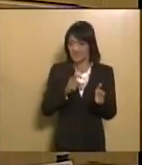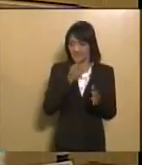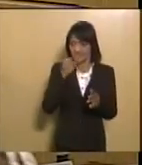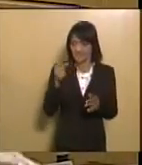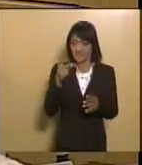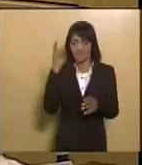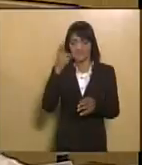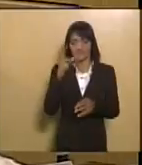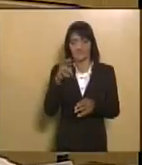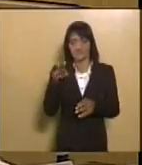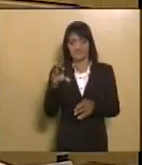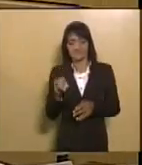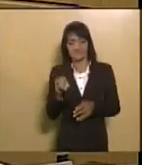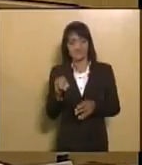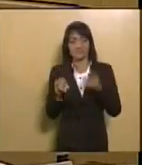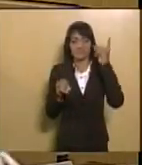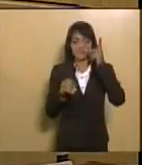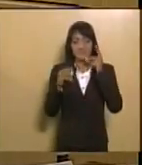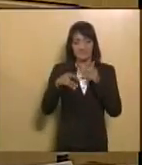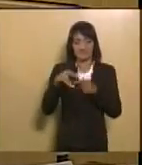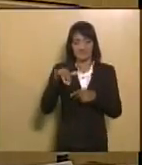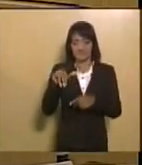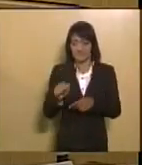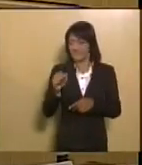a deputada Maria Mendonça.